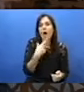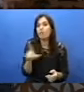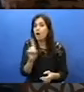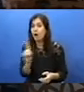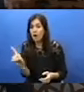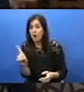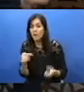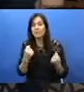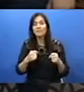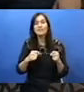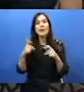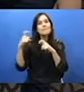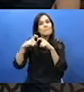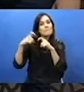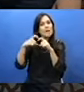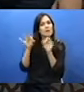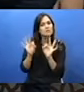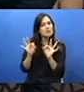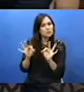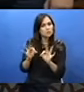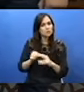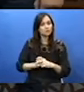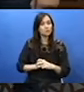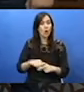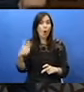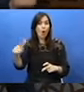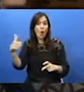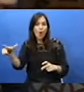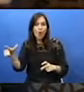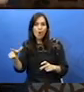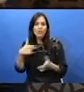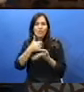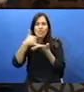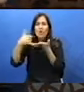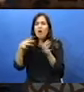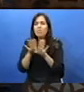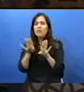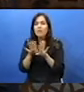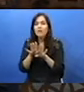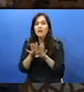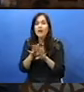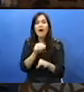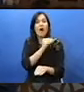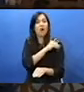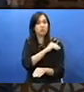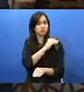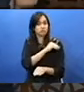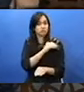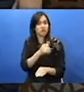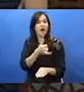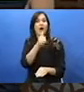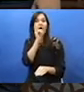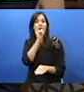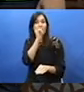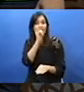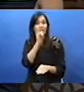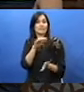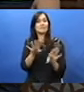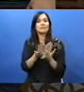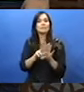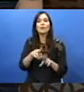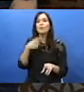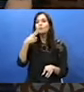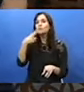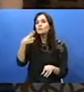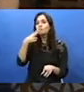tá? Outras drogas que também são legalizadas é a bebida alcoólica e o cigarro. E nós sabemos muito bem que